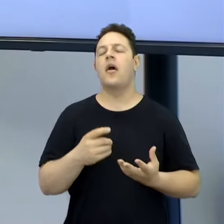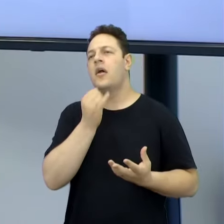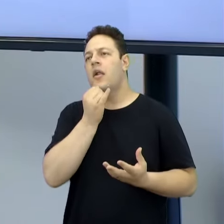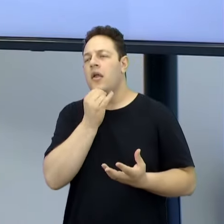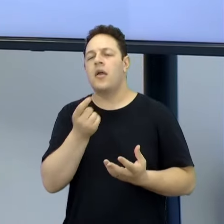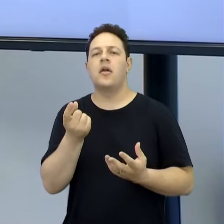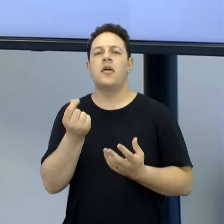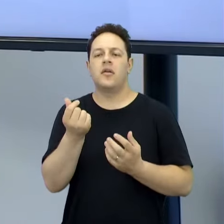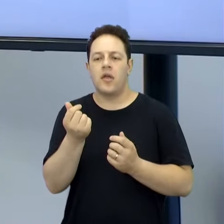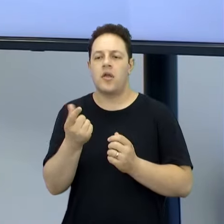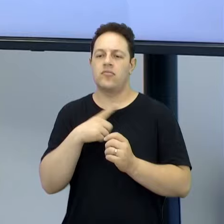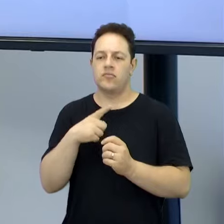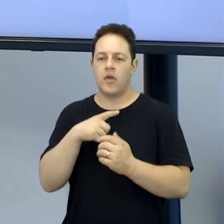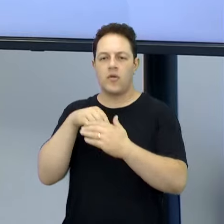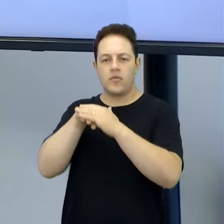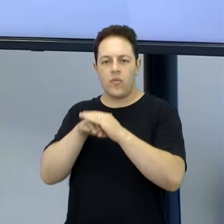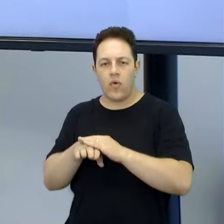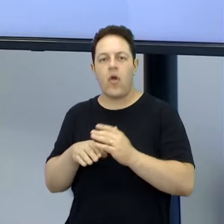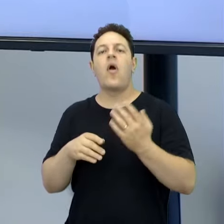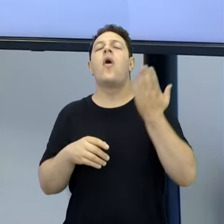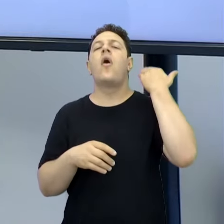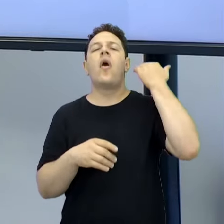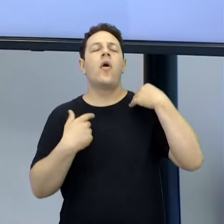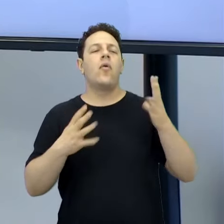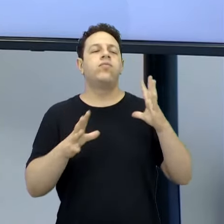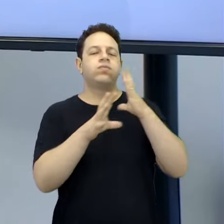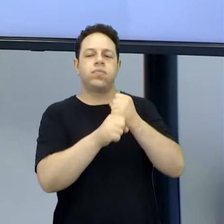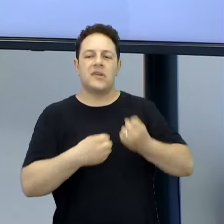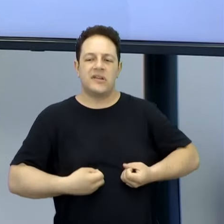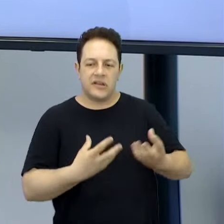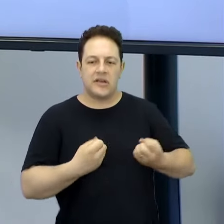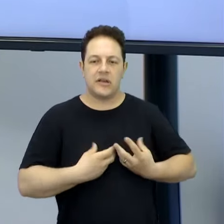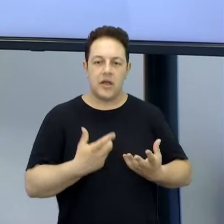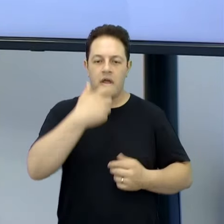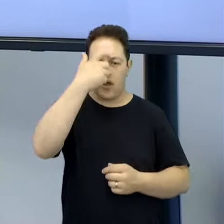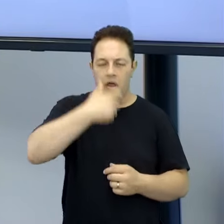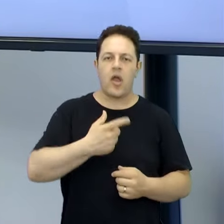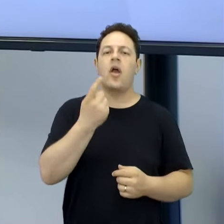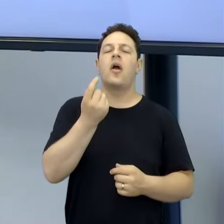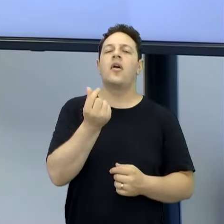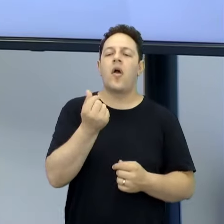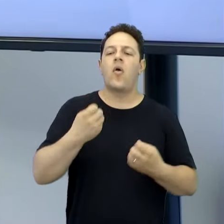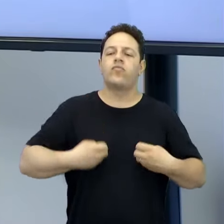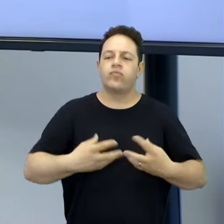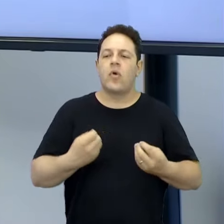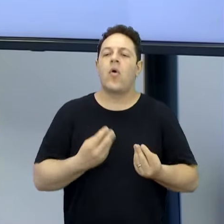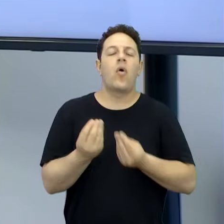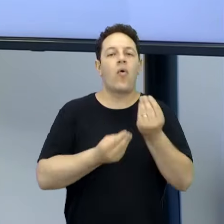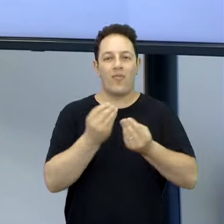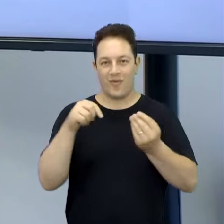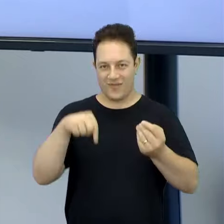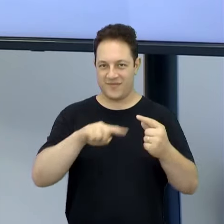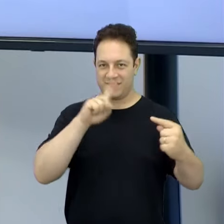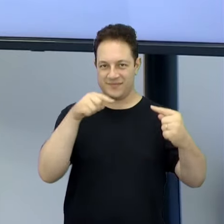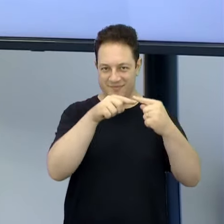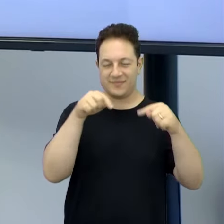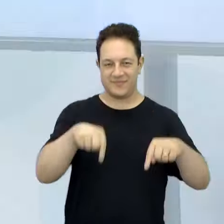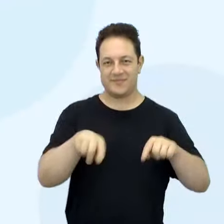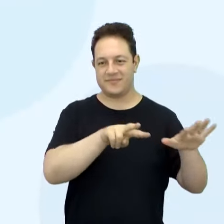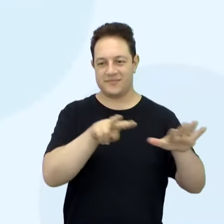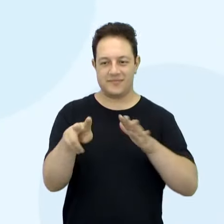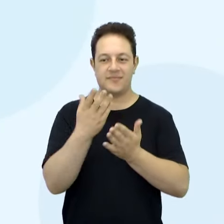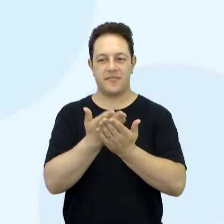nossas projeções de quanto a gente já gastou, quanto a gente custa, né? O objetivo da aula de hoje, que é dessa semana aí,